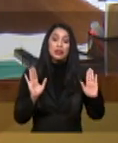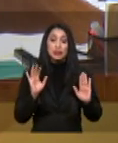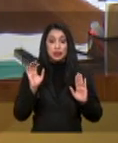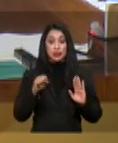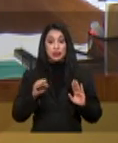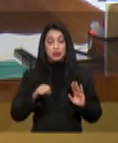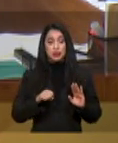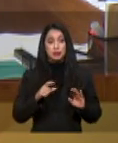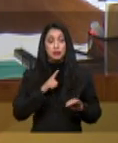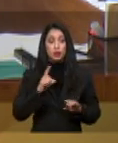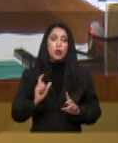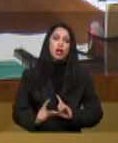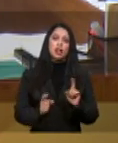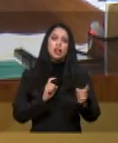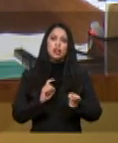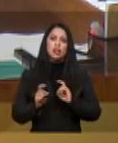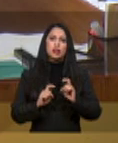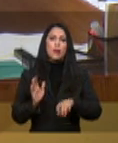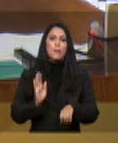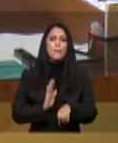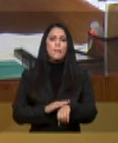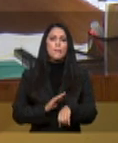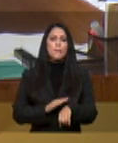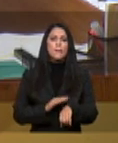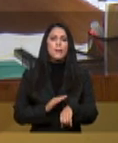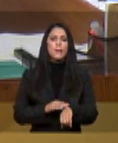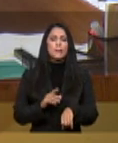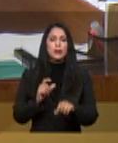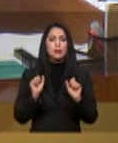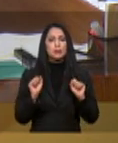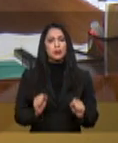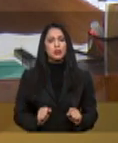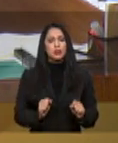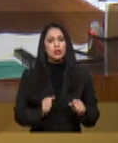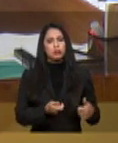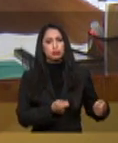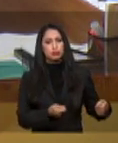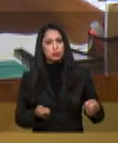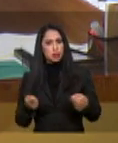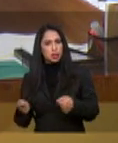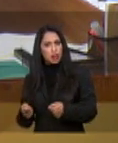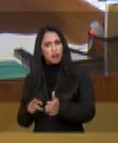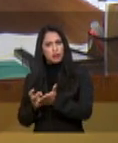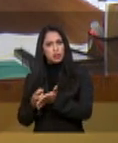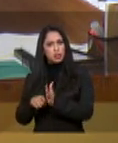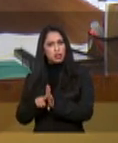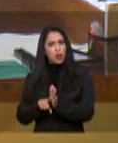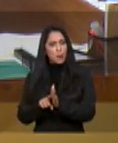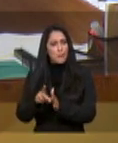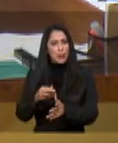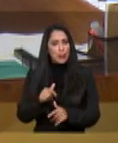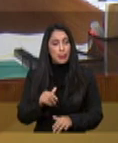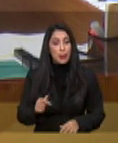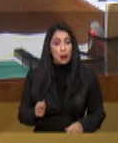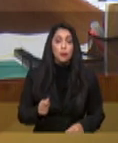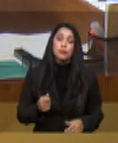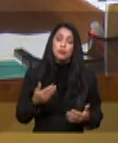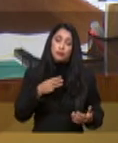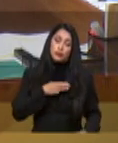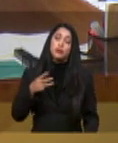determinou aos agentes administrativos o momento em que deverão encaminhar representação fiscal para fins penais ao Ministério Público,